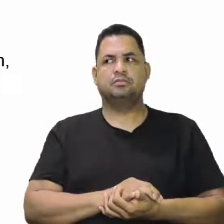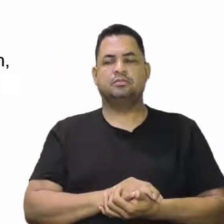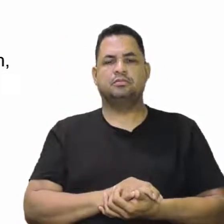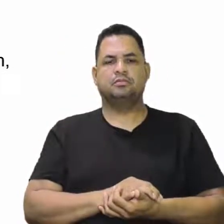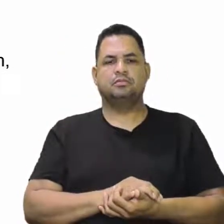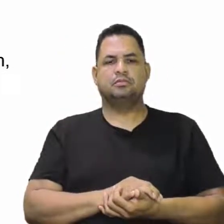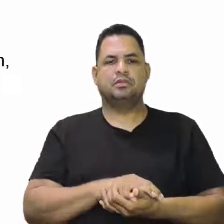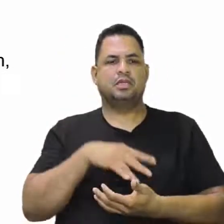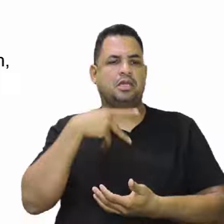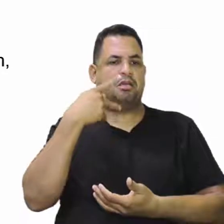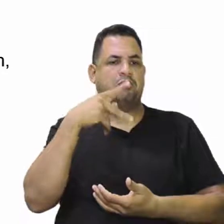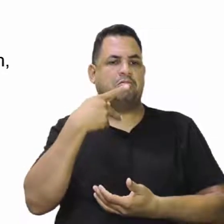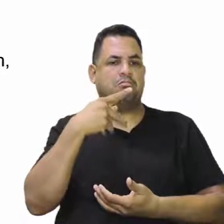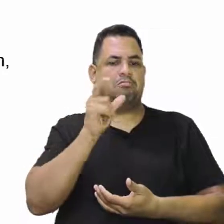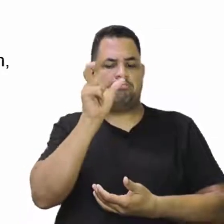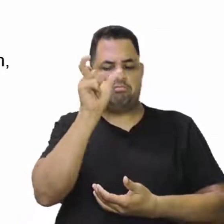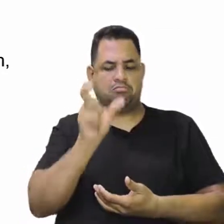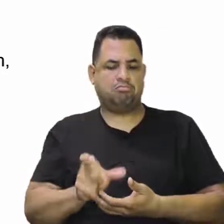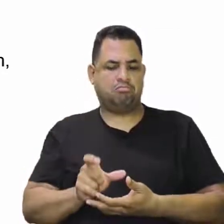não é necessariamente um